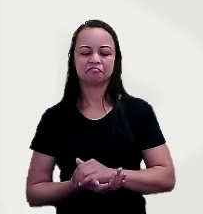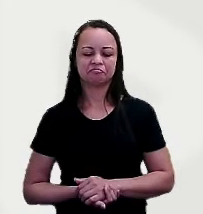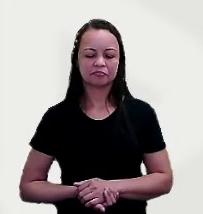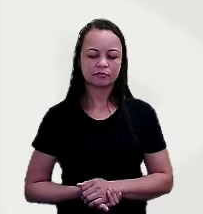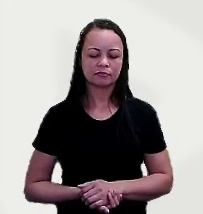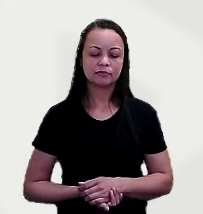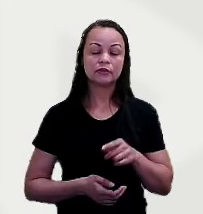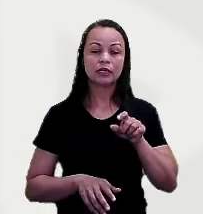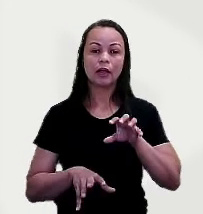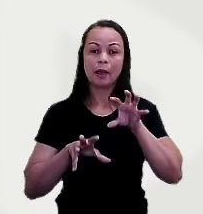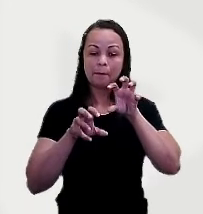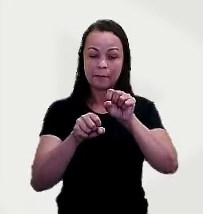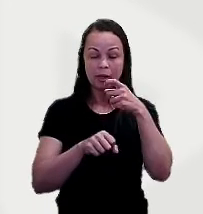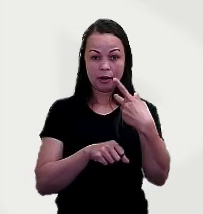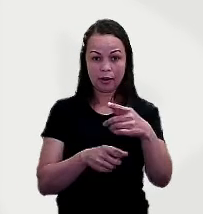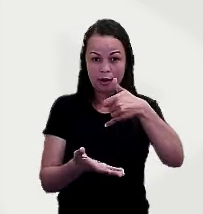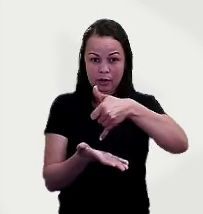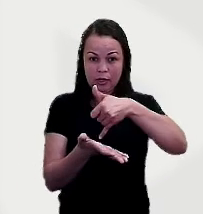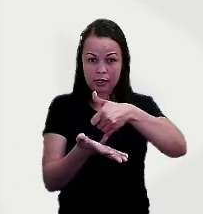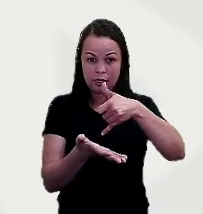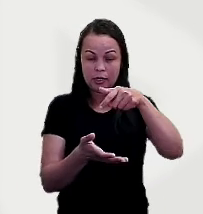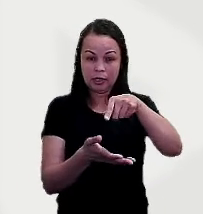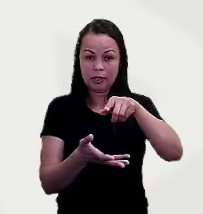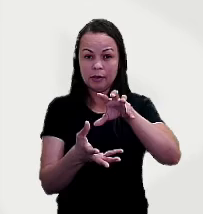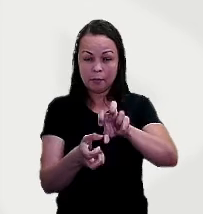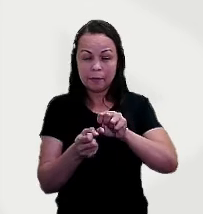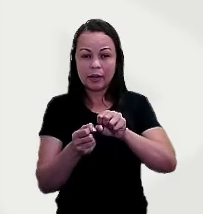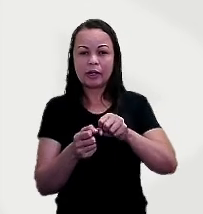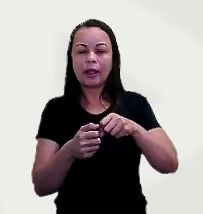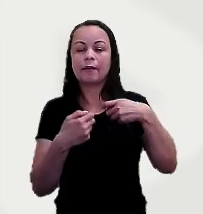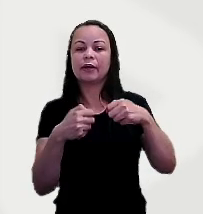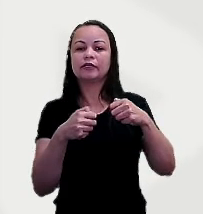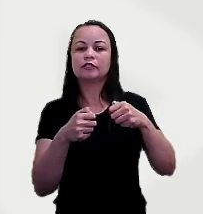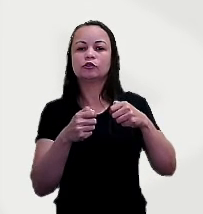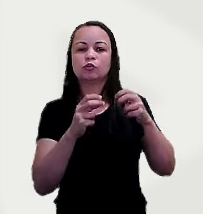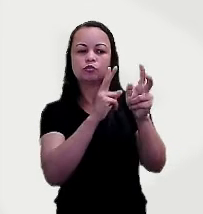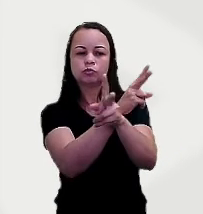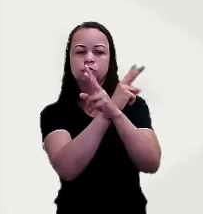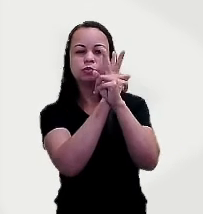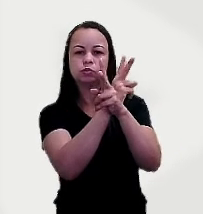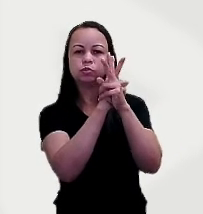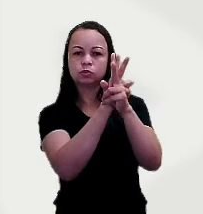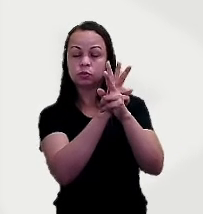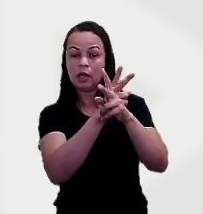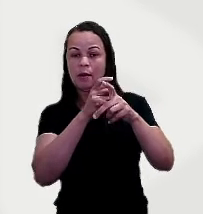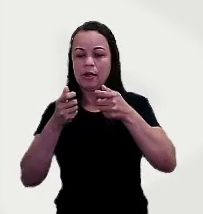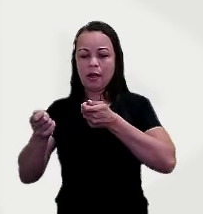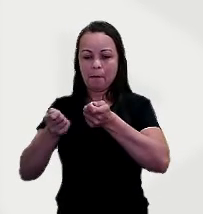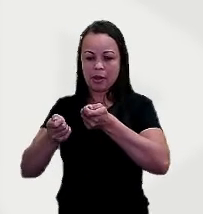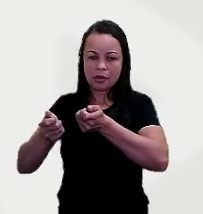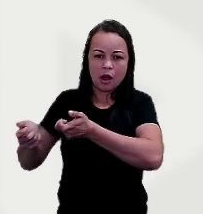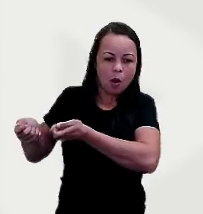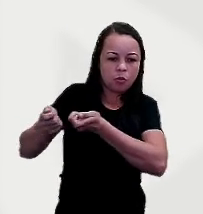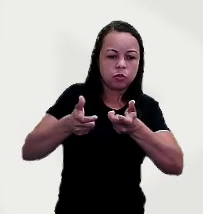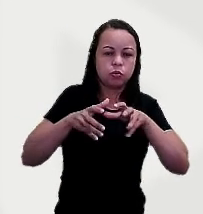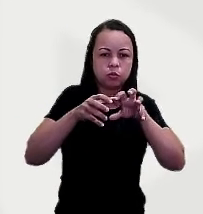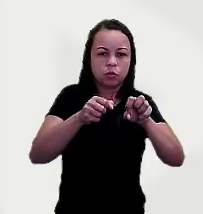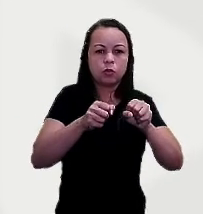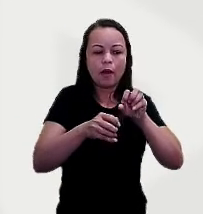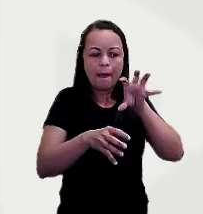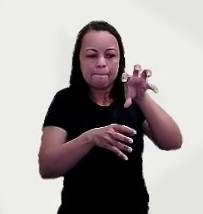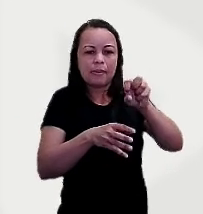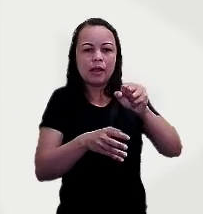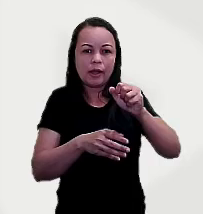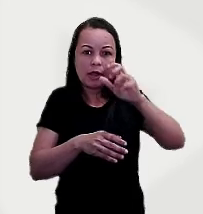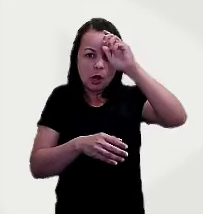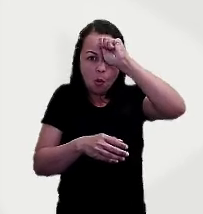deve arremessar uma peneira dentro de redemoinhos de vento, retirar o gorro e prendê-lo em uma garrafa.